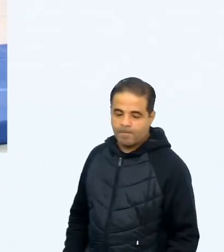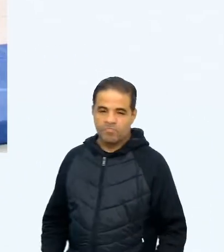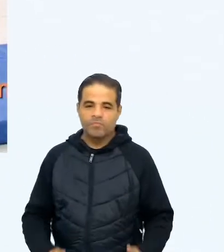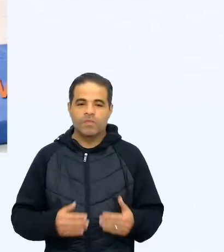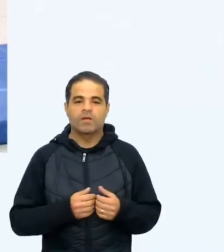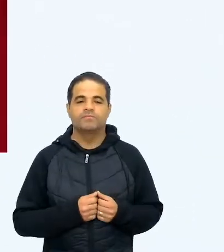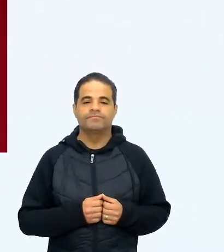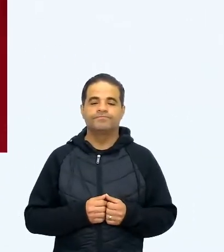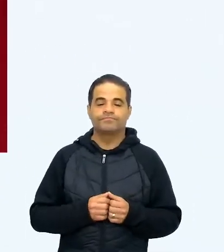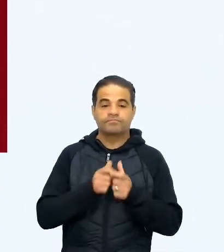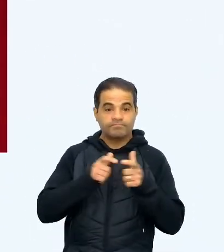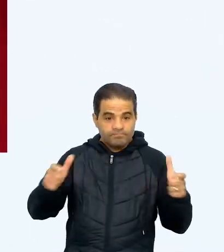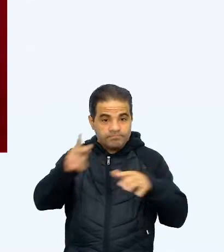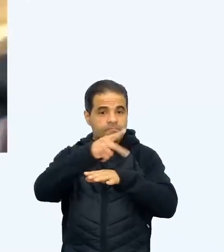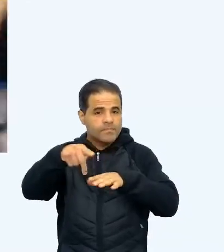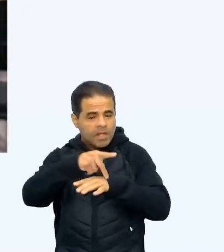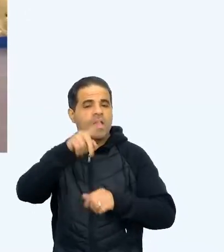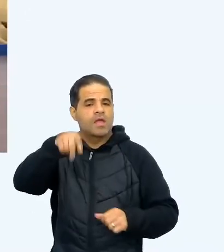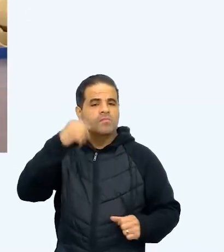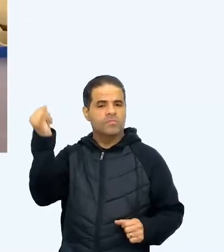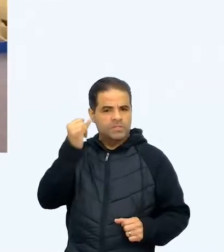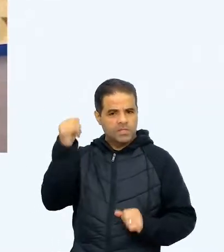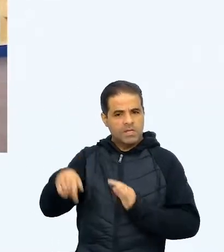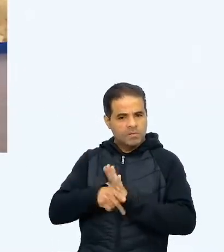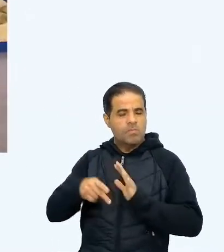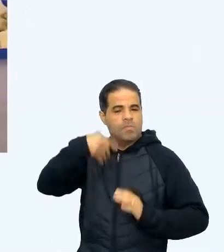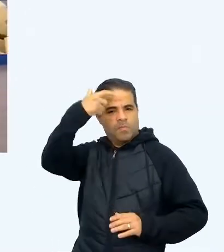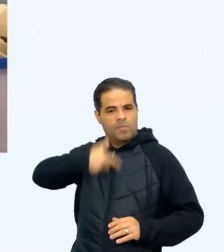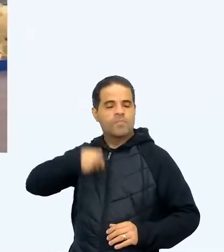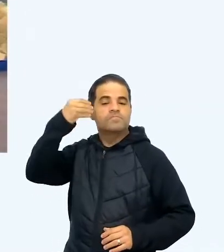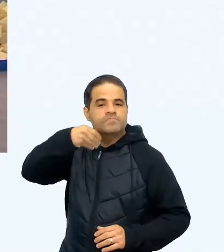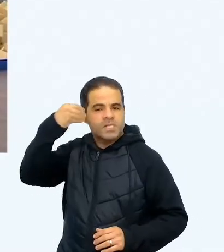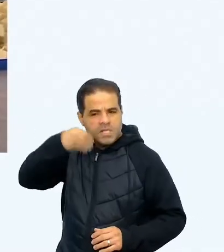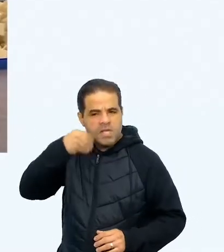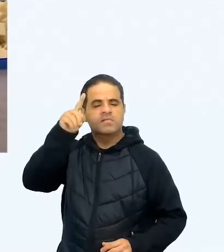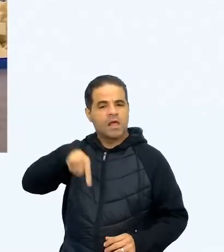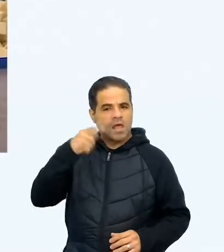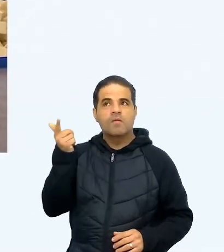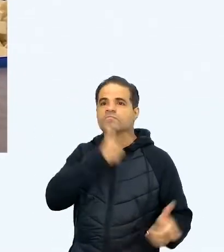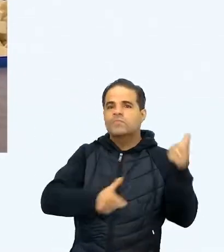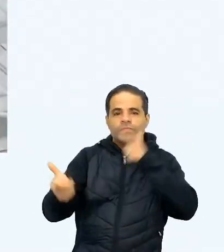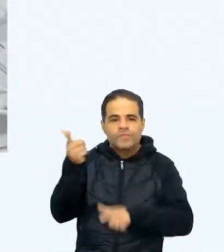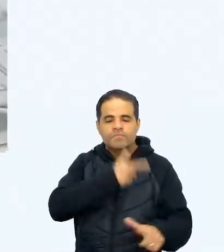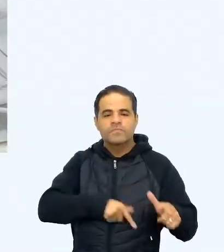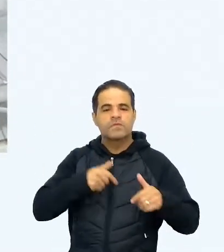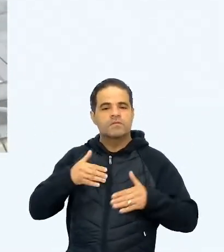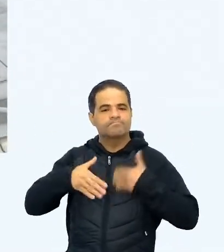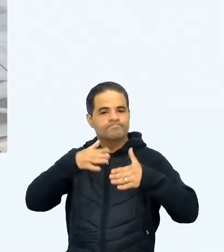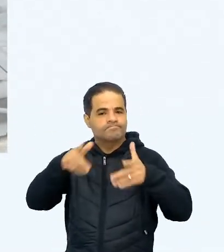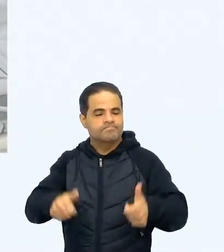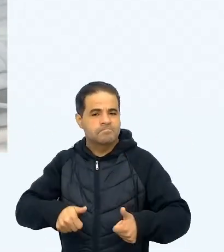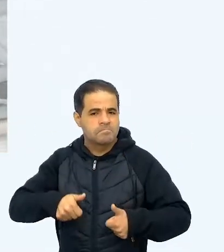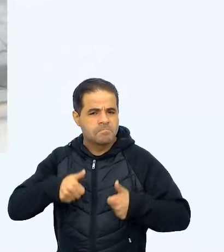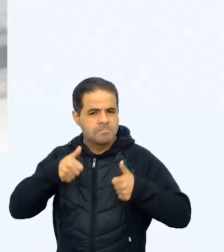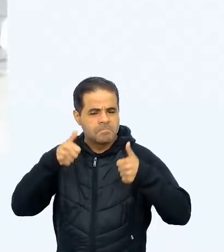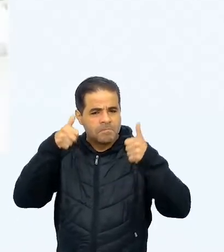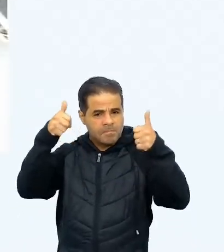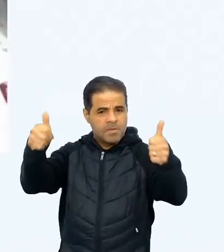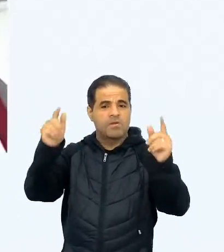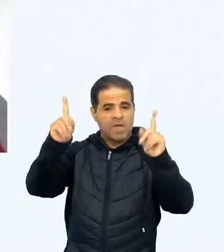do país, né? É importante ter essa troca de experiência, conseguir uma absorção melhor